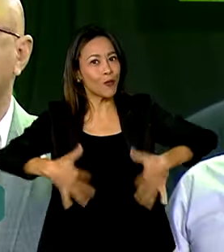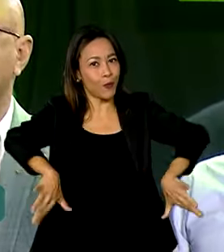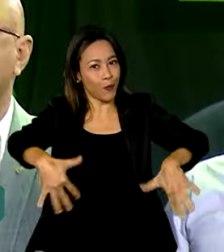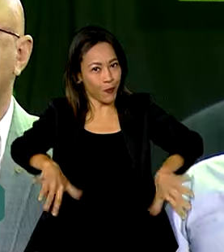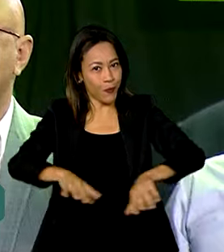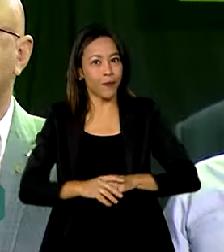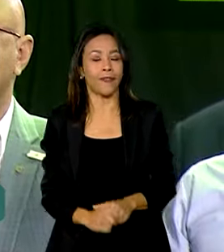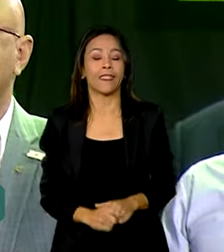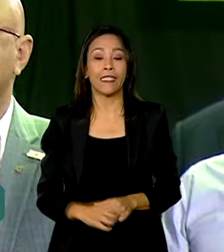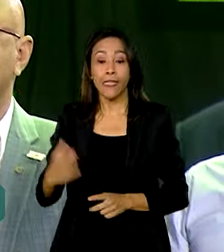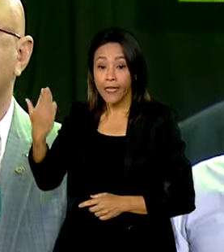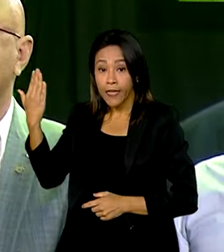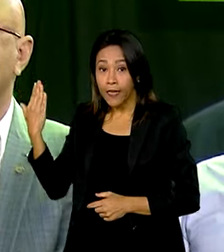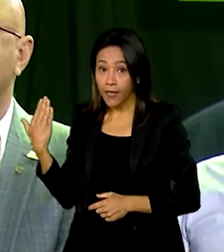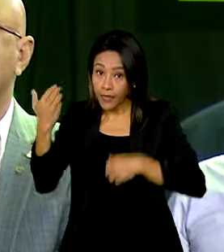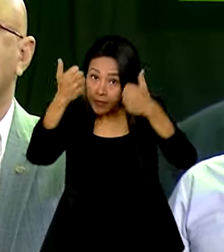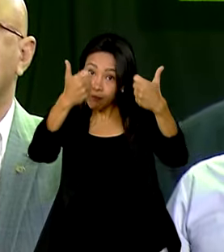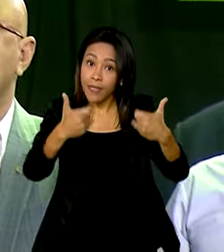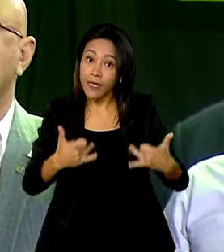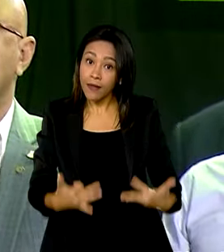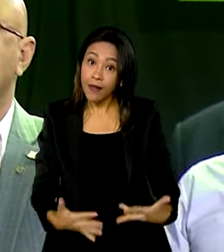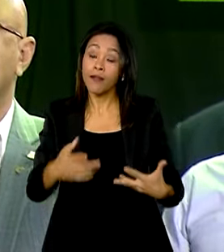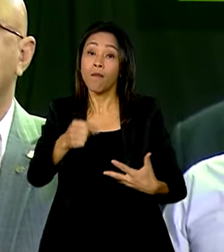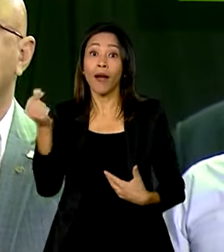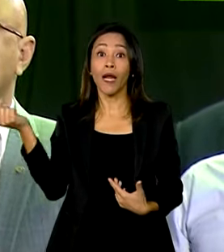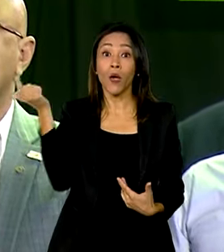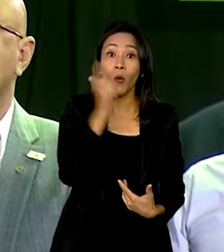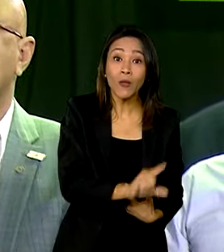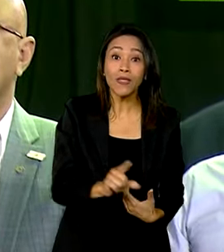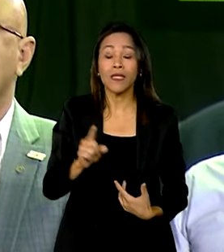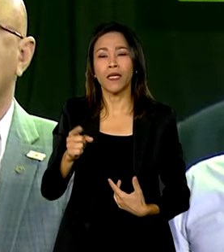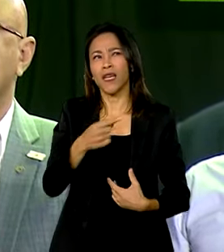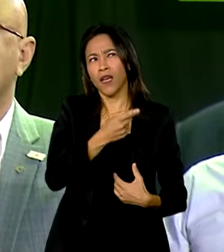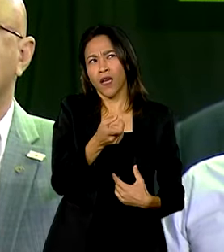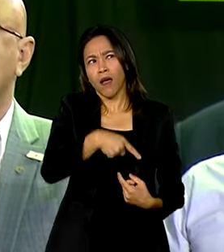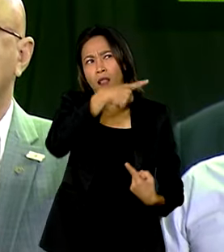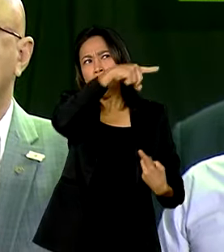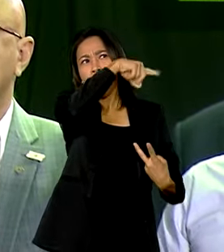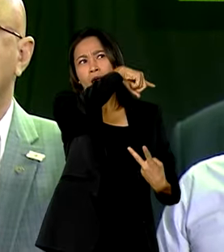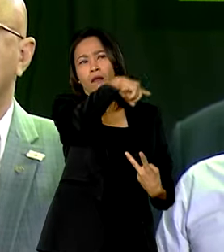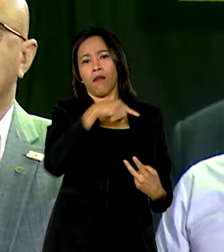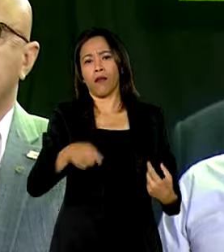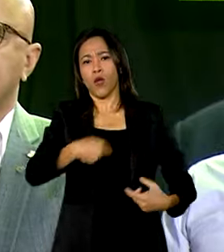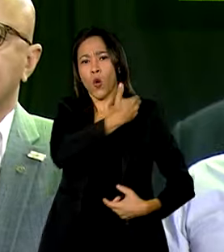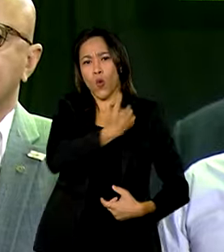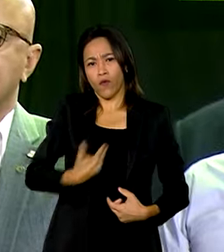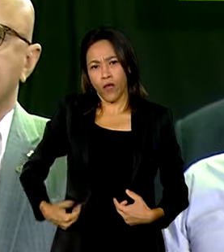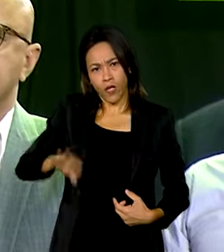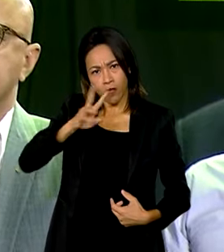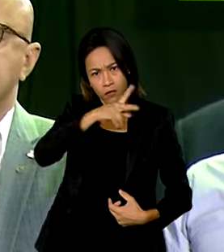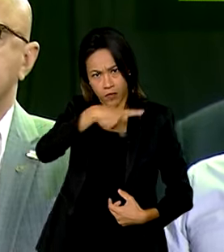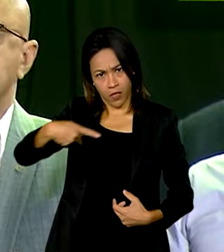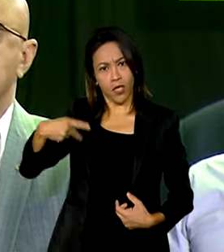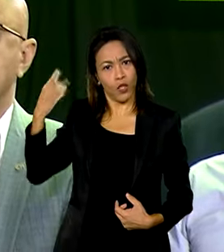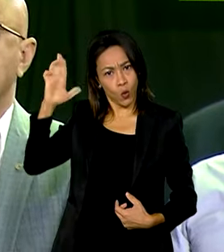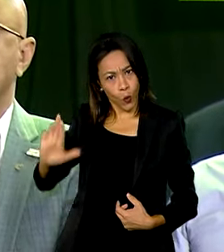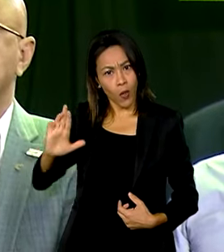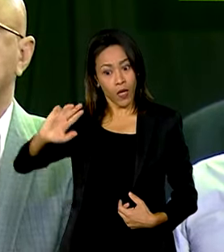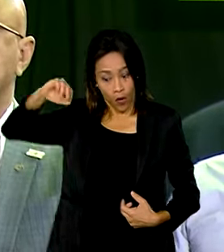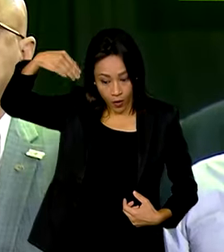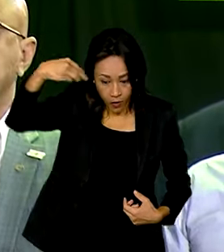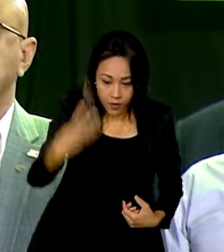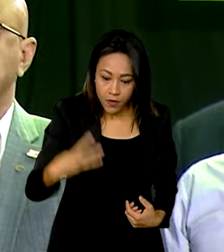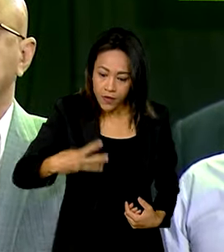ajuda a consolidar de vez uma marca que o senhor conquistou nos seus primeiros governos, e que está superando de novo nesse terceiro